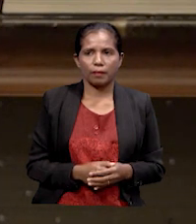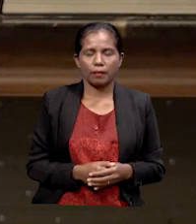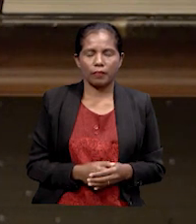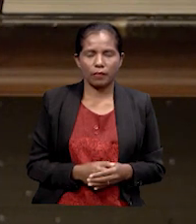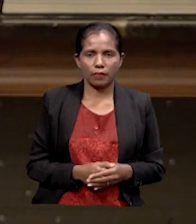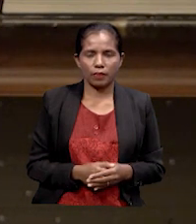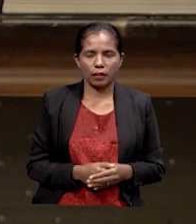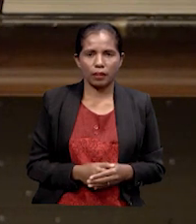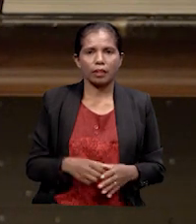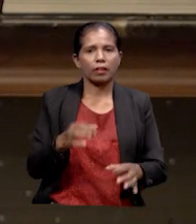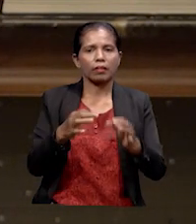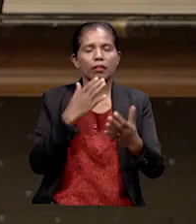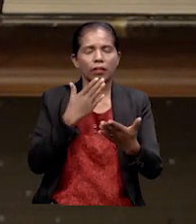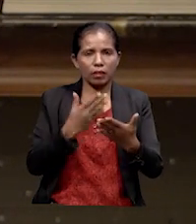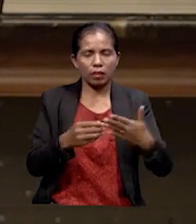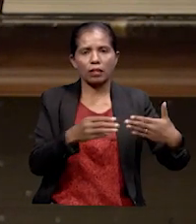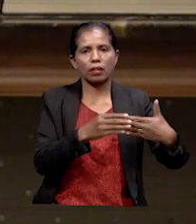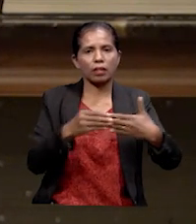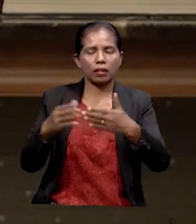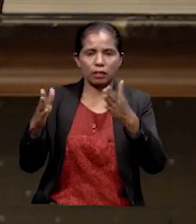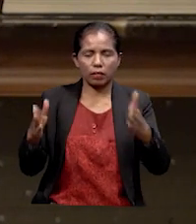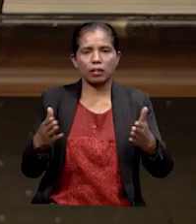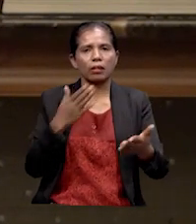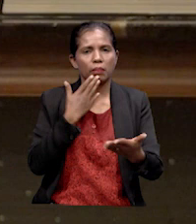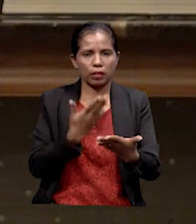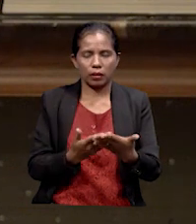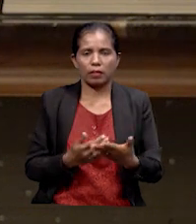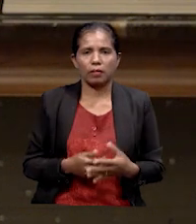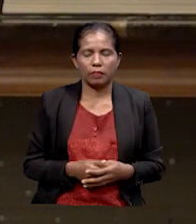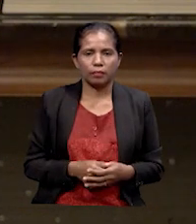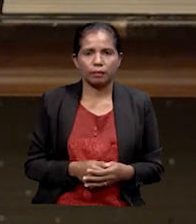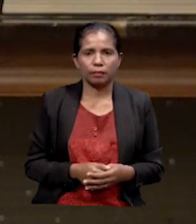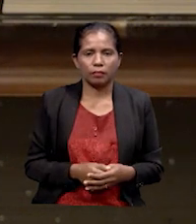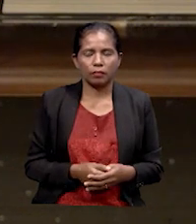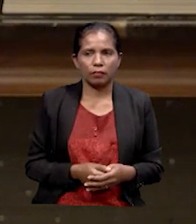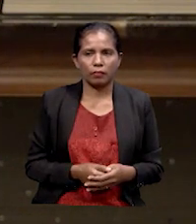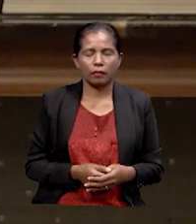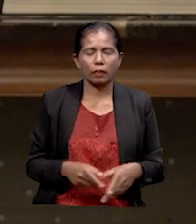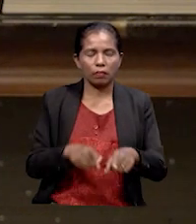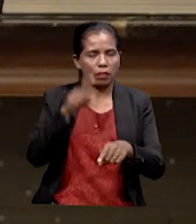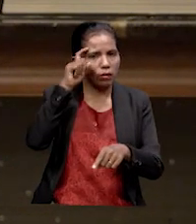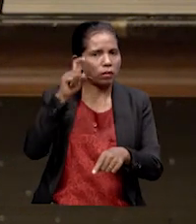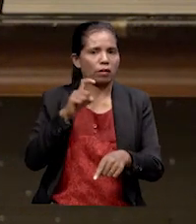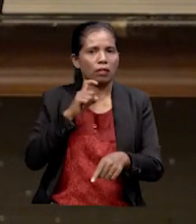sorte que liderança nacional e a consenso. Desde Mambo Xanana, to